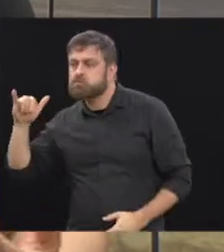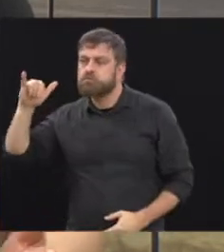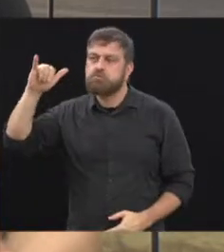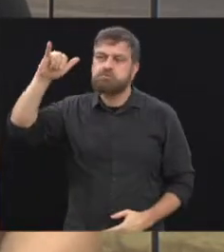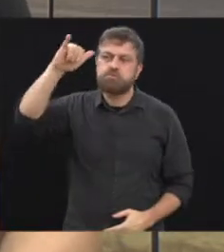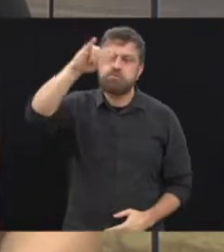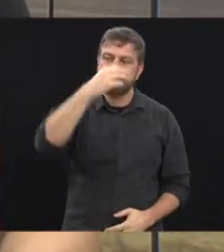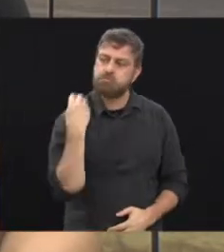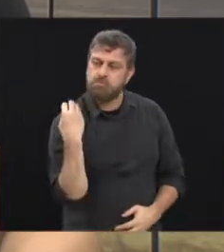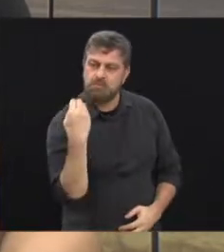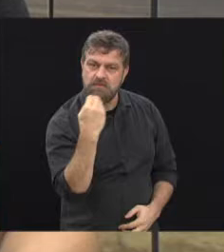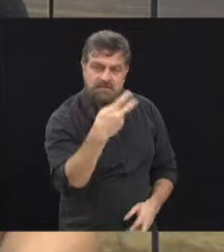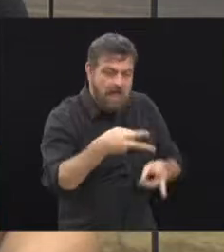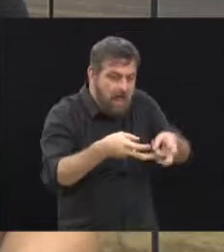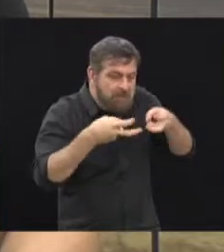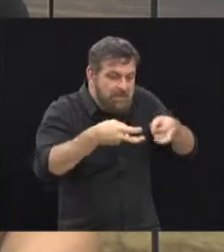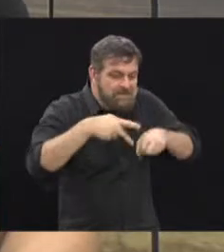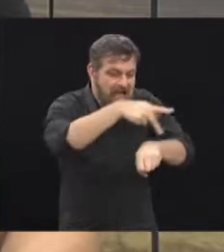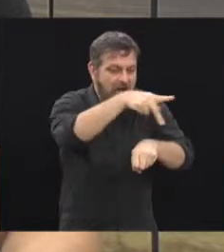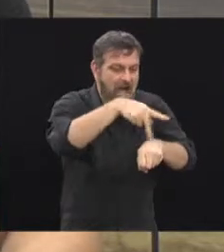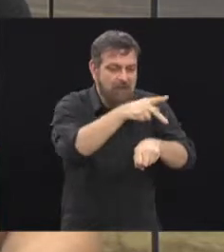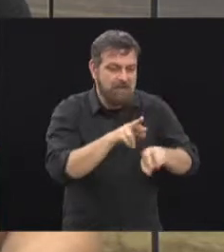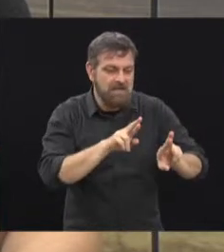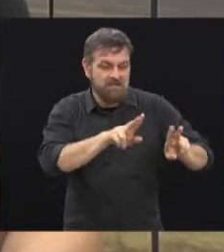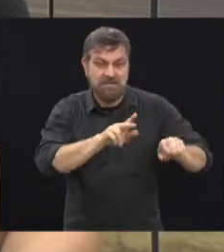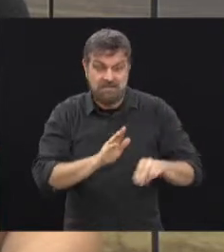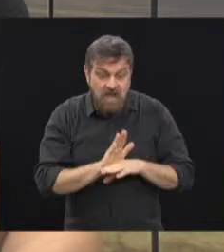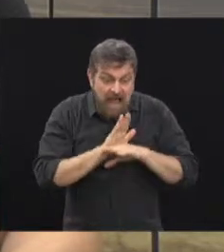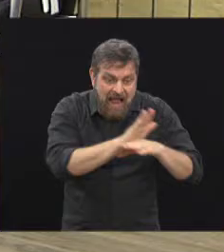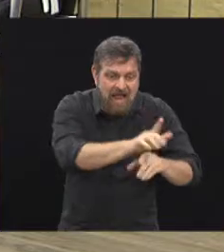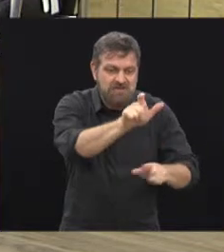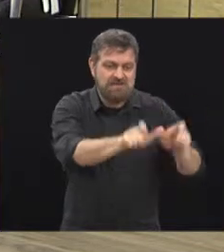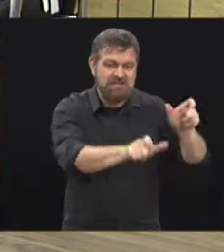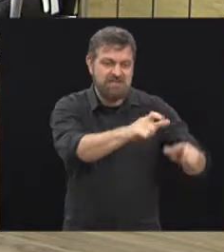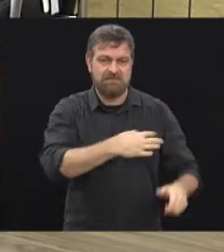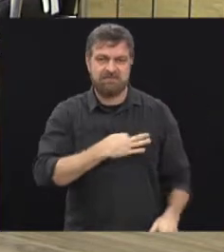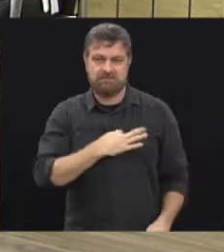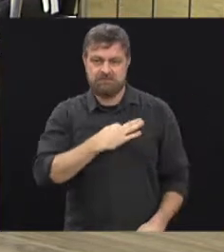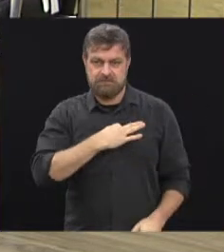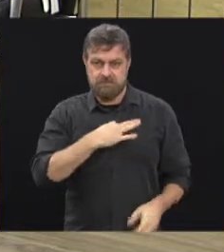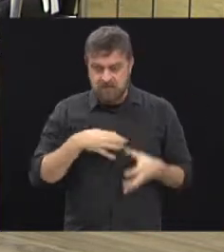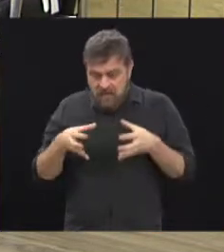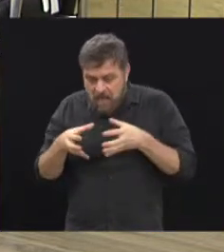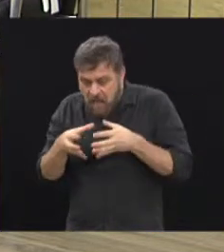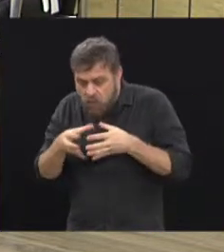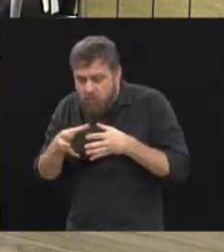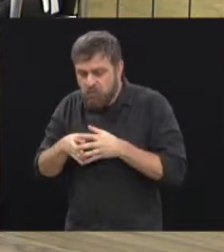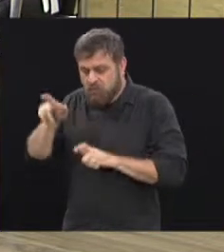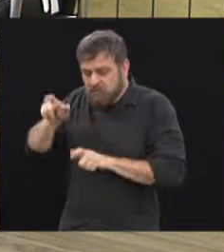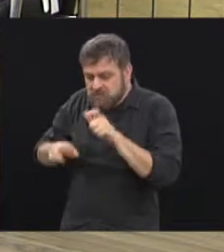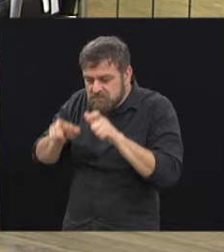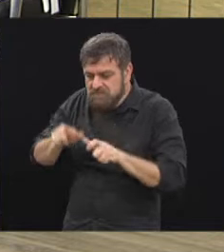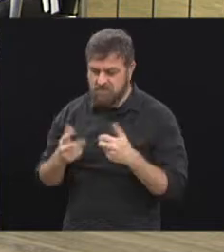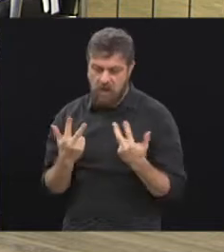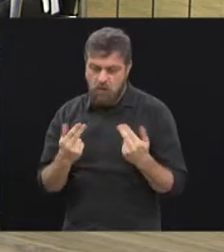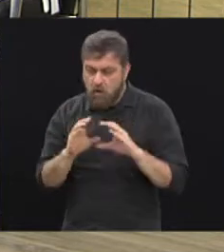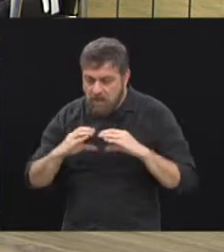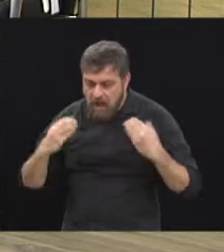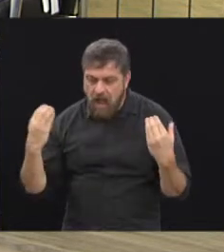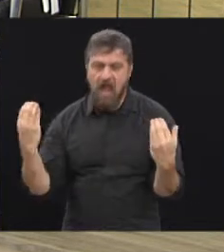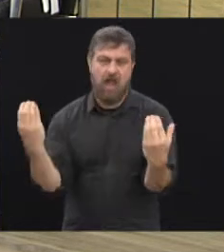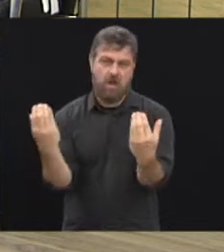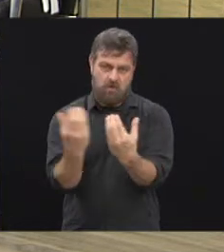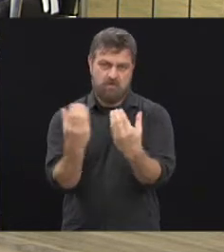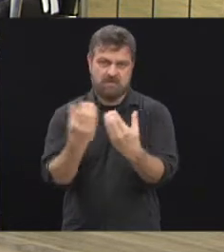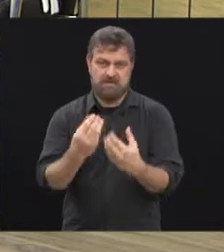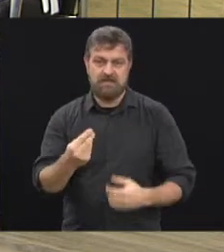e enxergar também o país diferente e ter essa vontade de ajudar as pessoas. Como se fosse um grupo de pessoas, uma comunidade de pessoas que